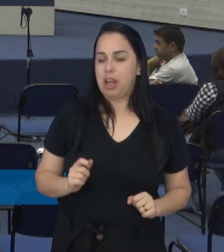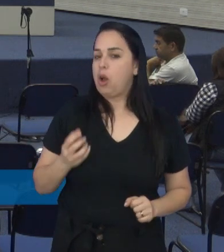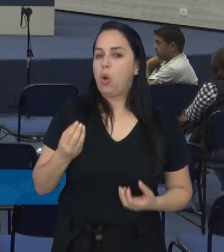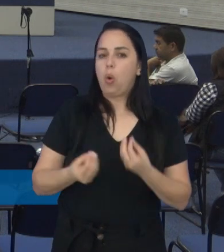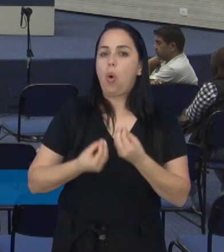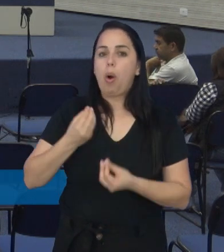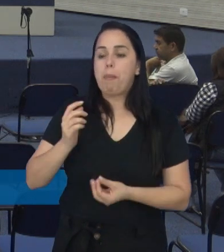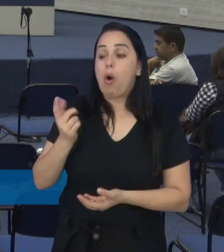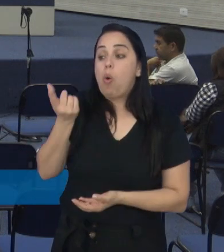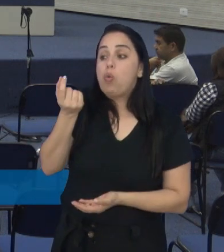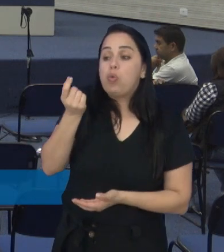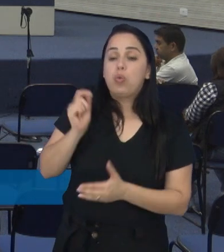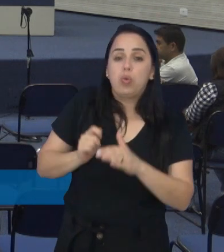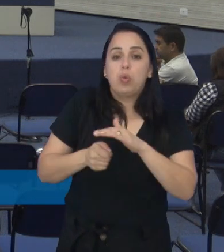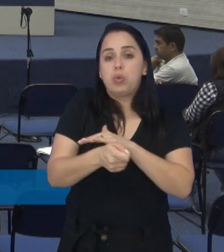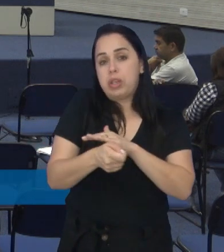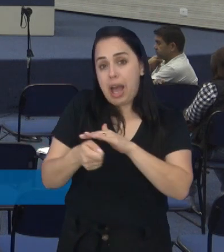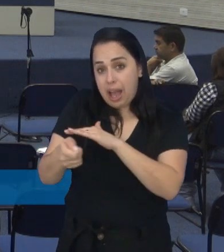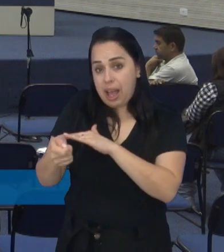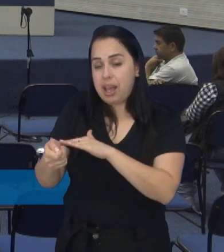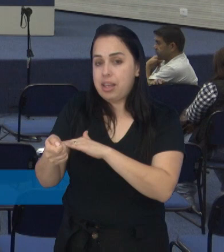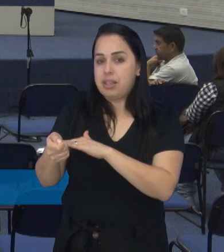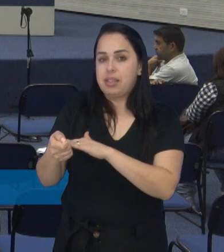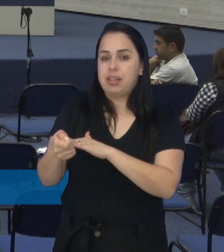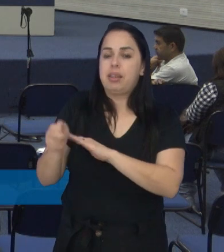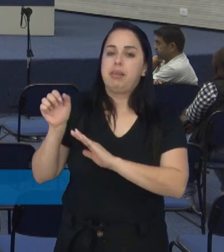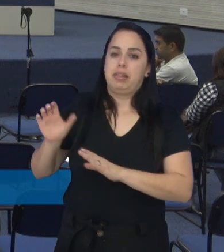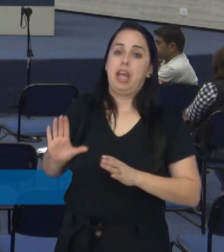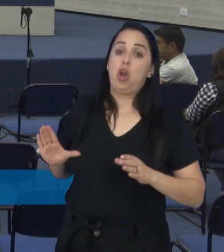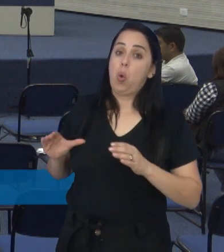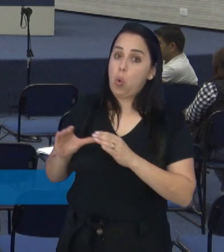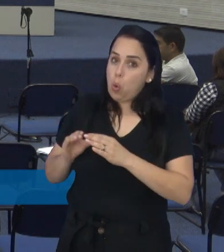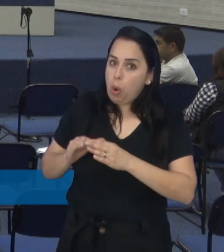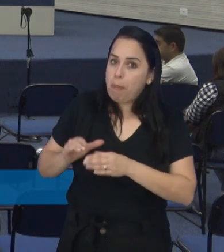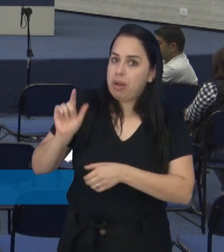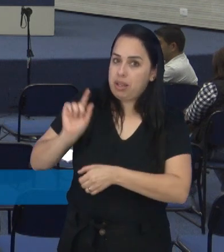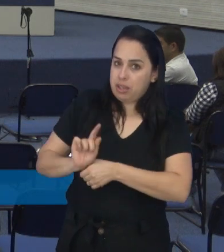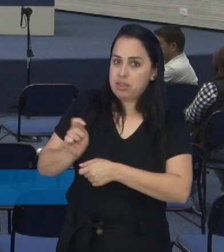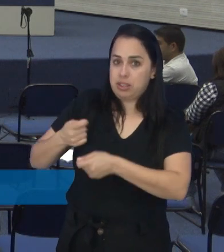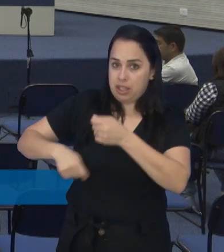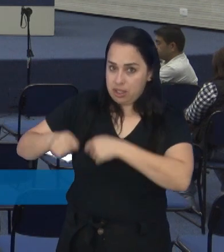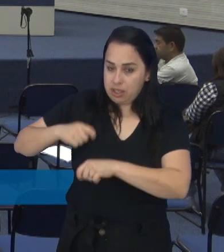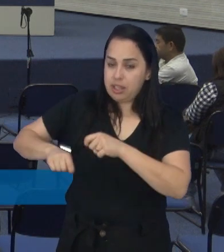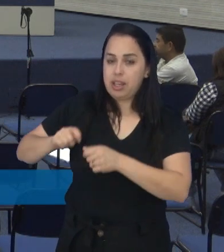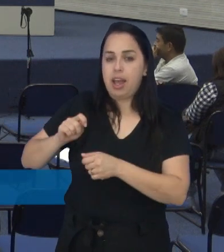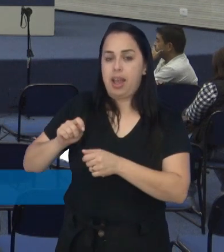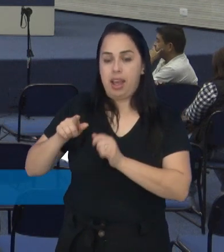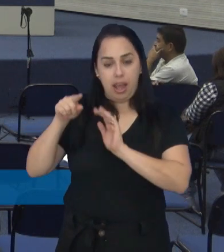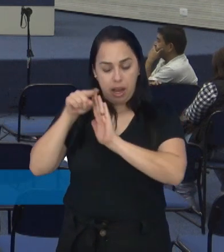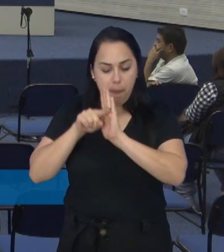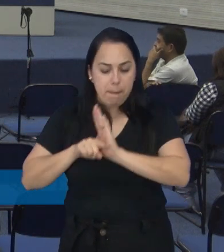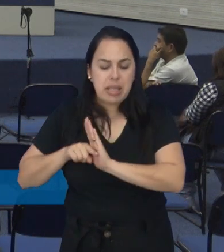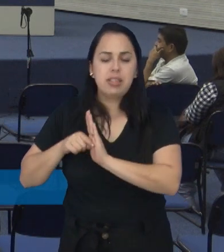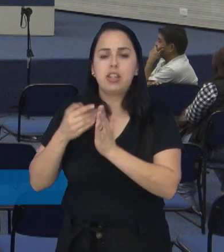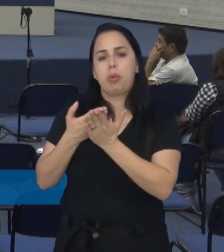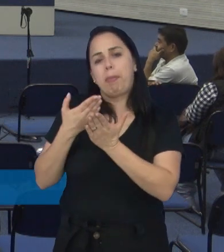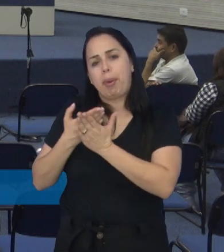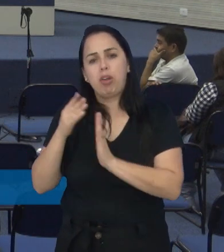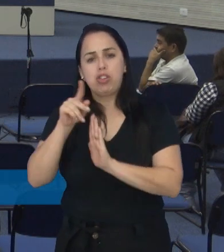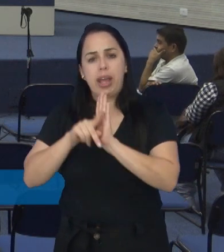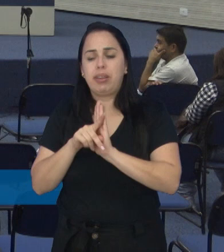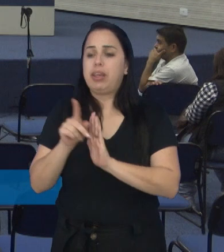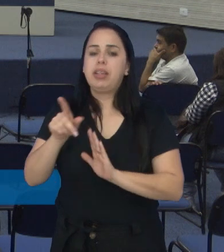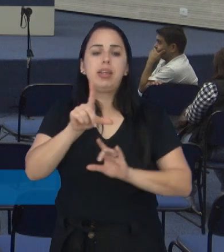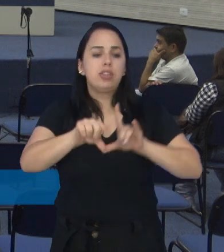ser utilizado o recurso para a barba para ser passa por um grupo gestor do cmdu que estuda os projetos e direciona